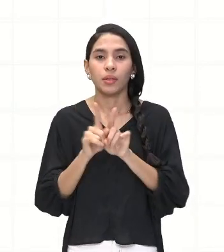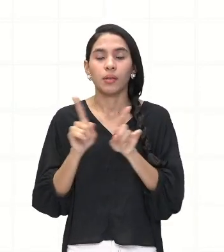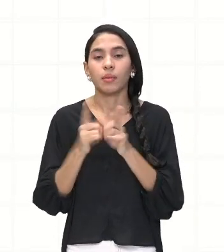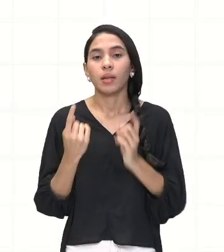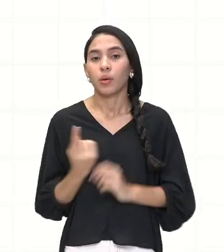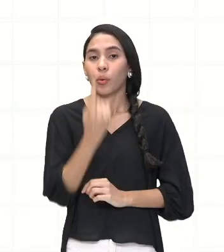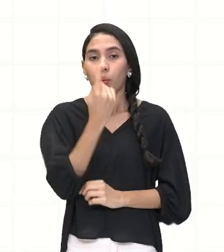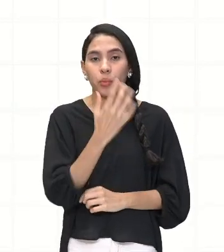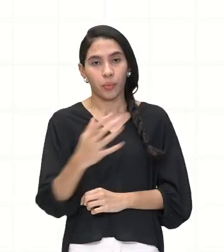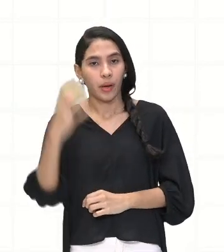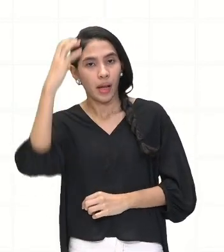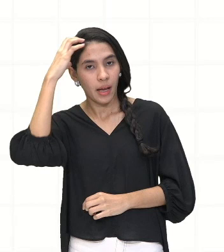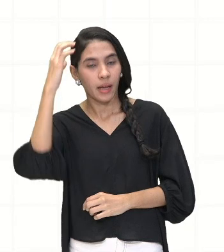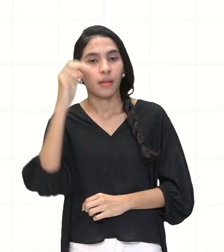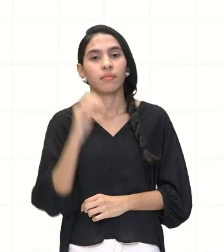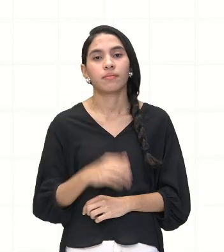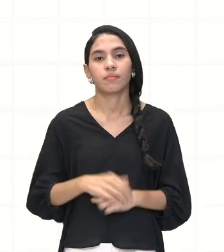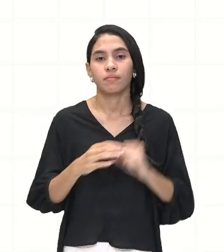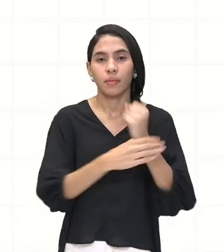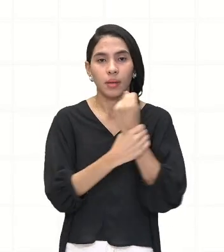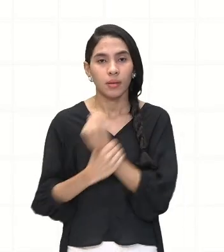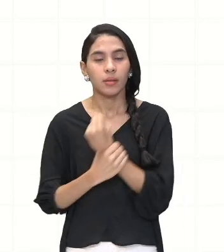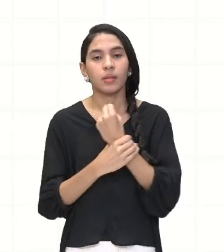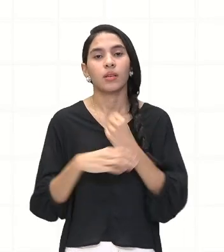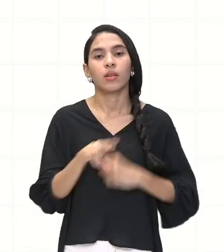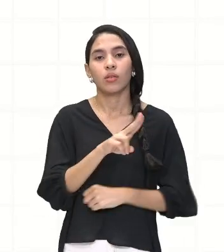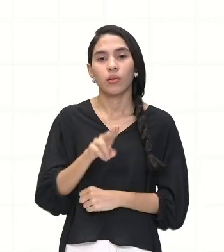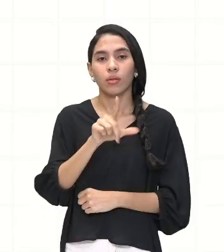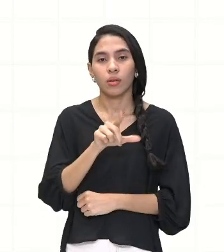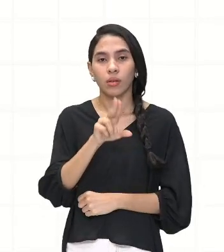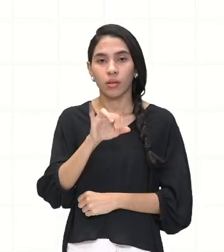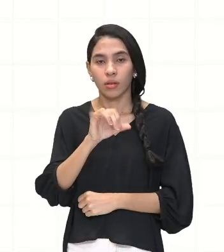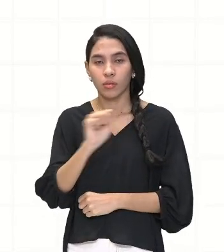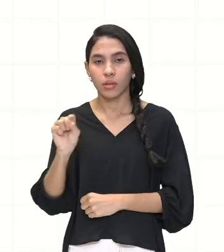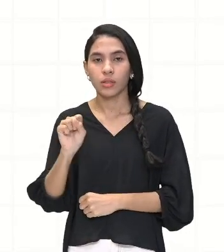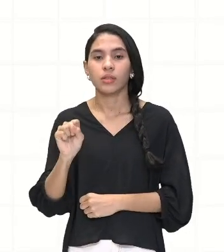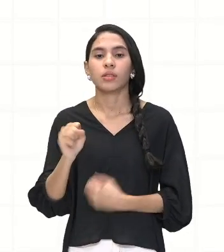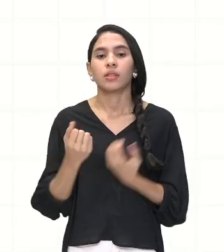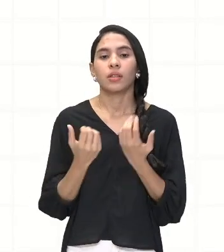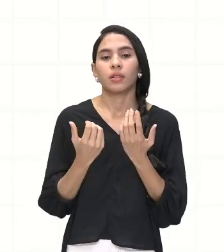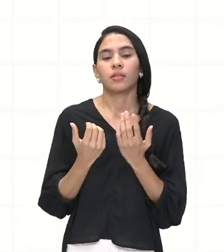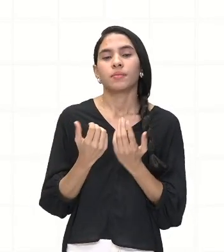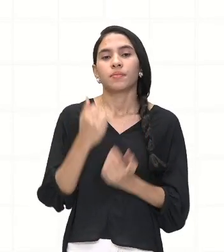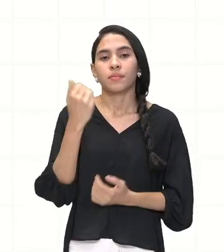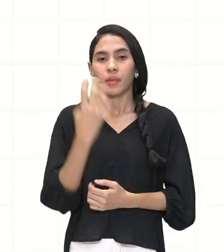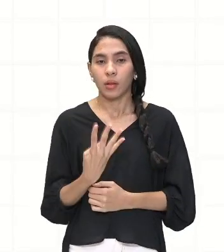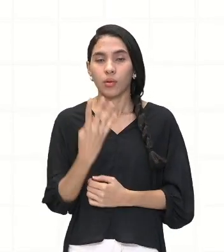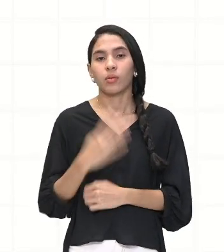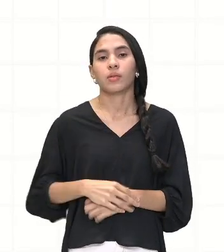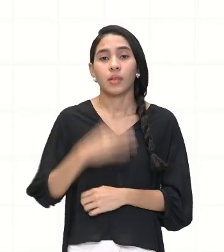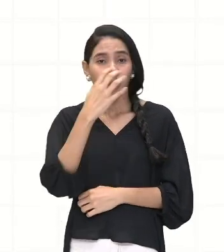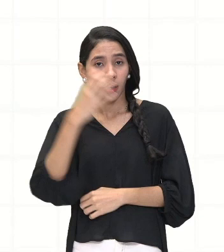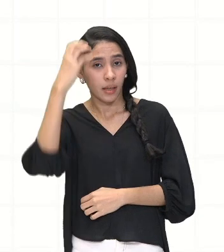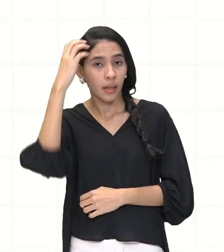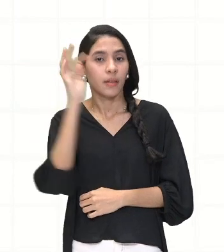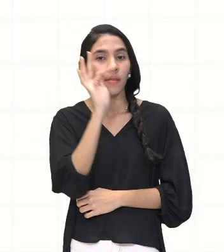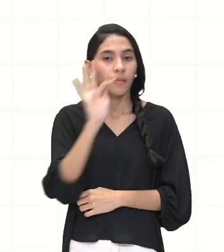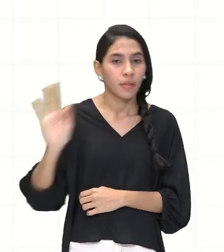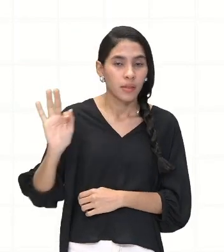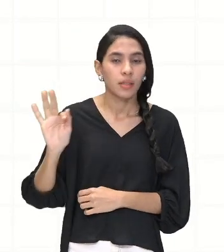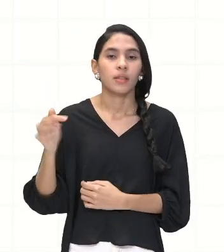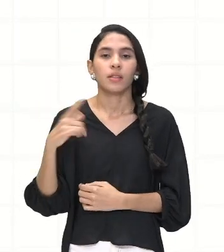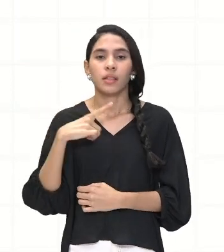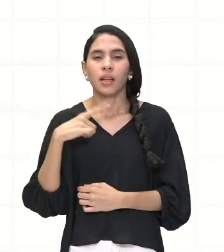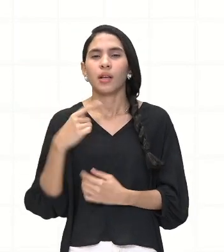um rei absolutista, que é o rei Luís XIV, o rei francês, que inclusive ele tem